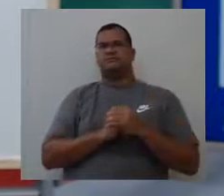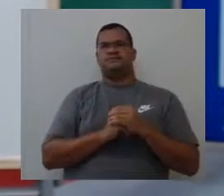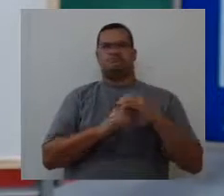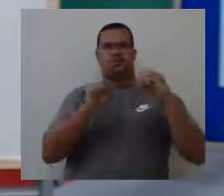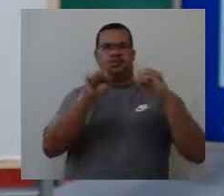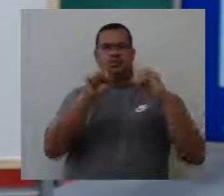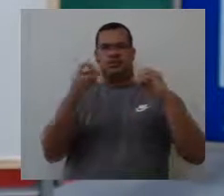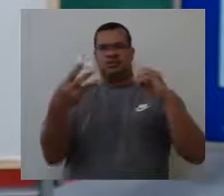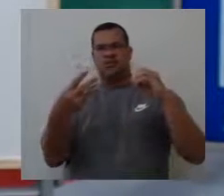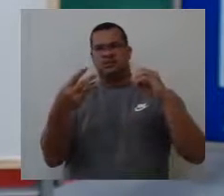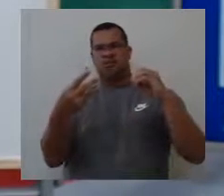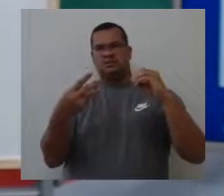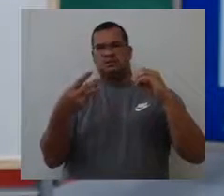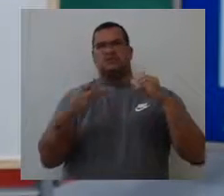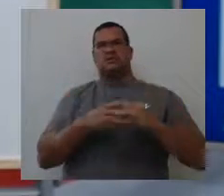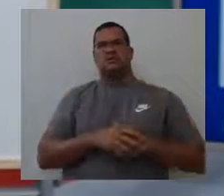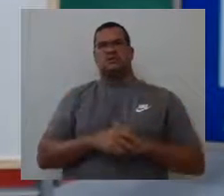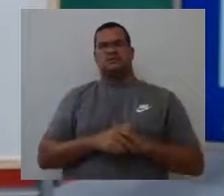aqui